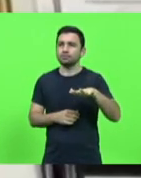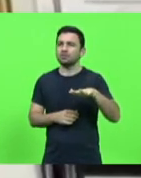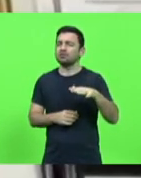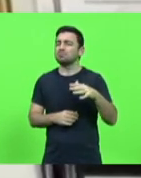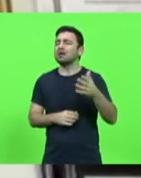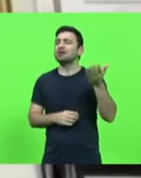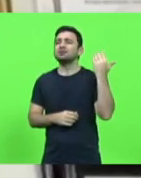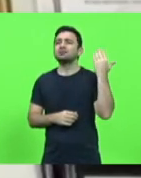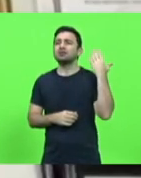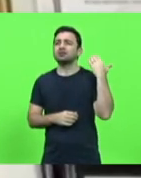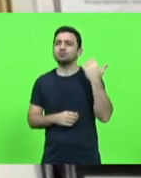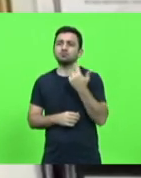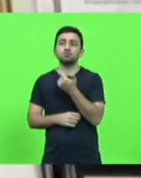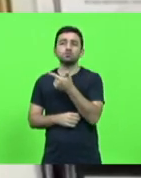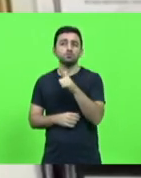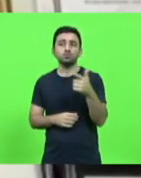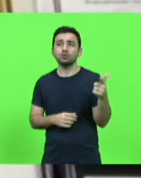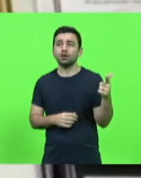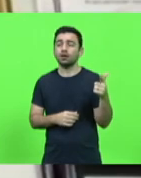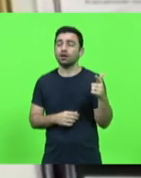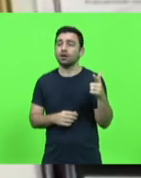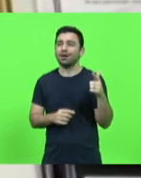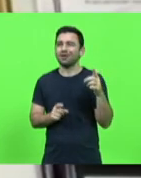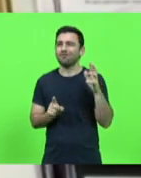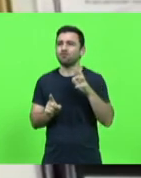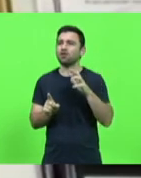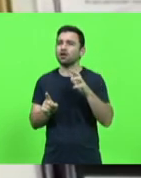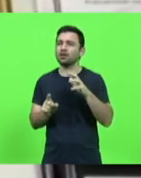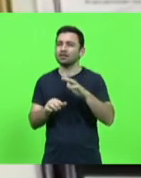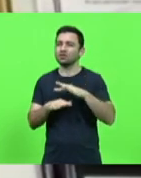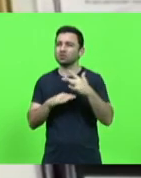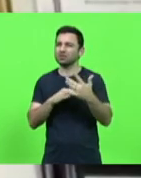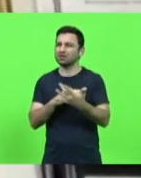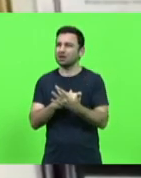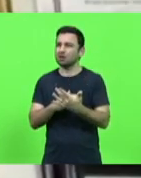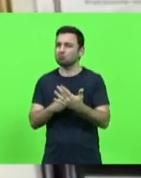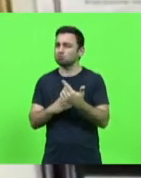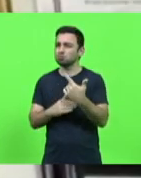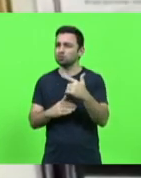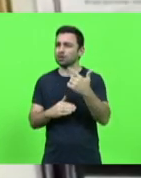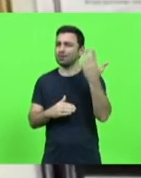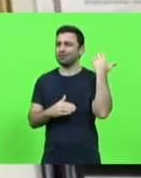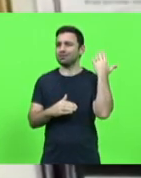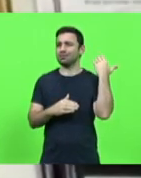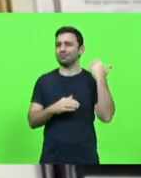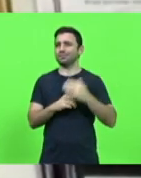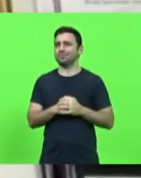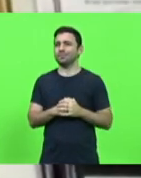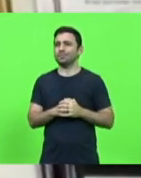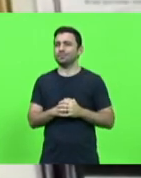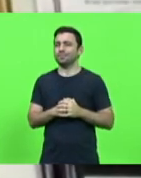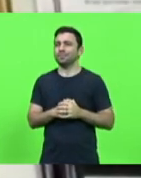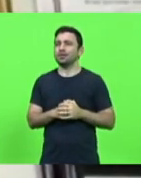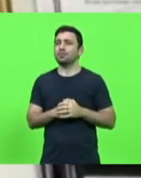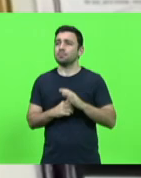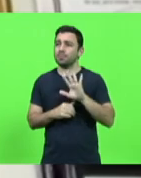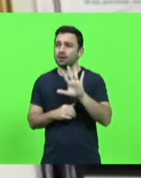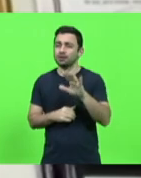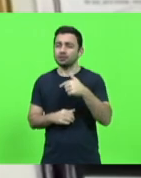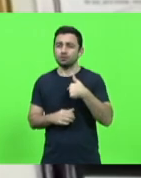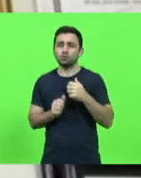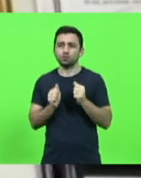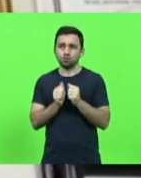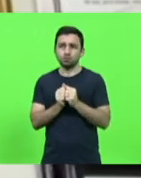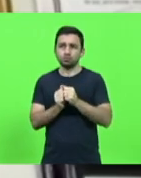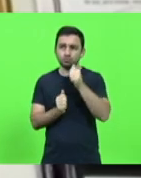tínhamos tanta influência das redes sociais naquele tempo, mas mesmo assim eu e a Cigênia, minha esposa, tomamos